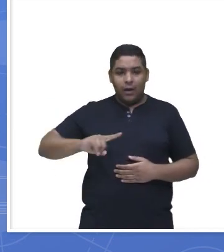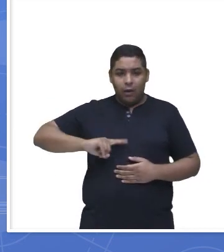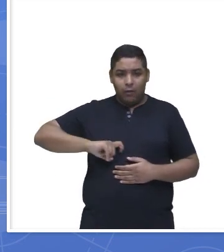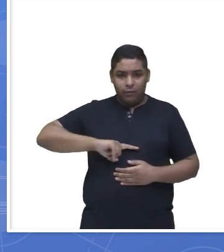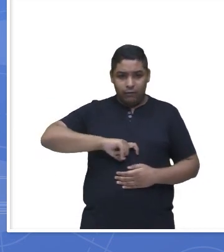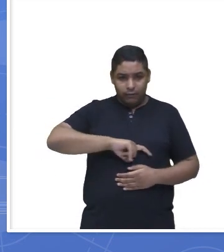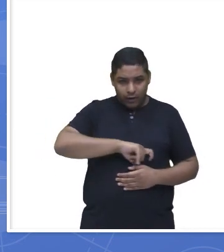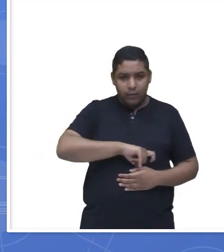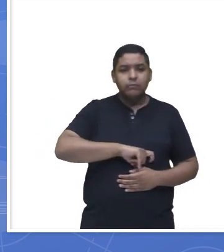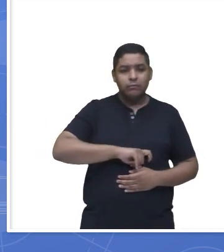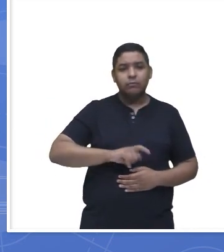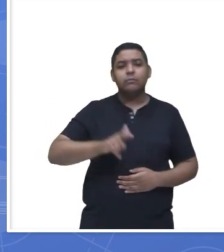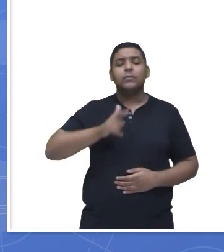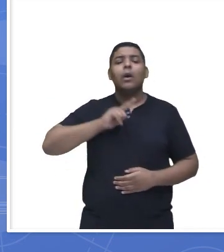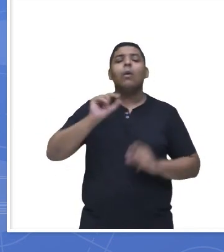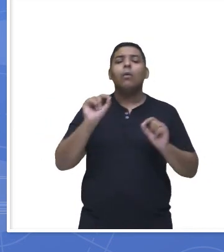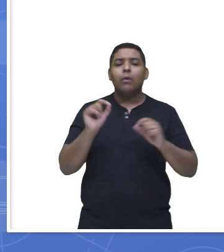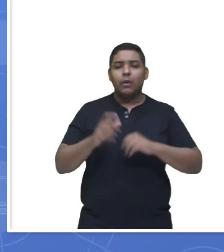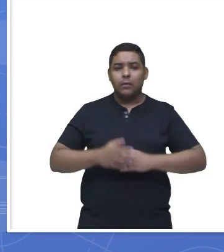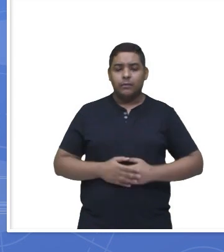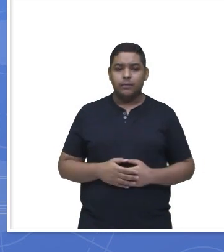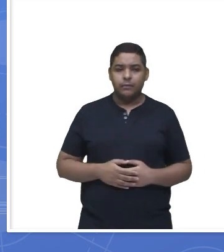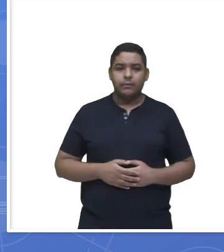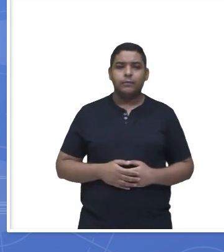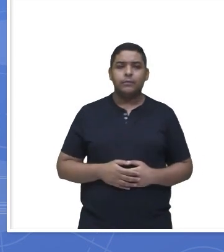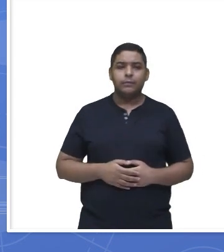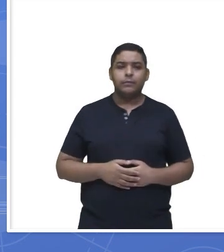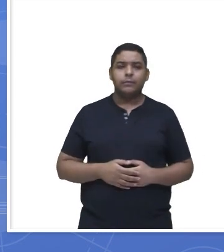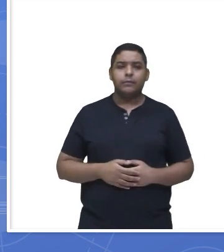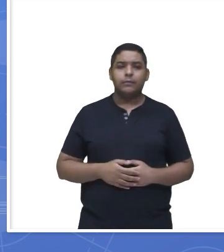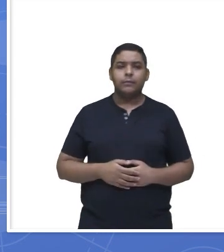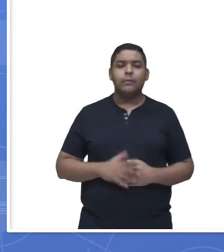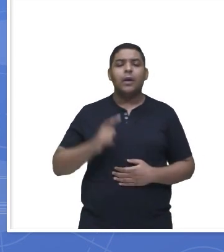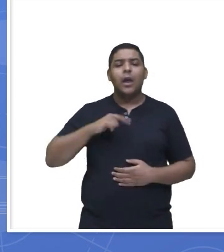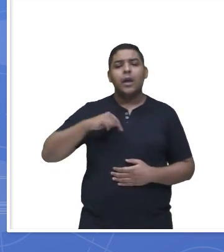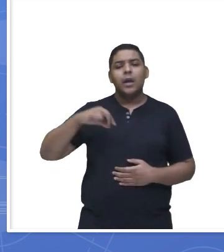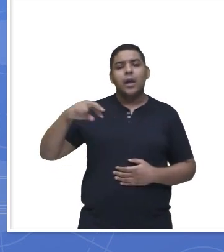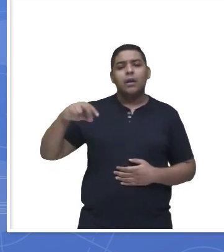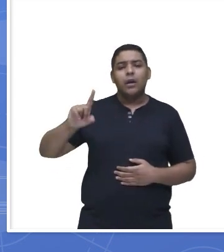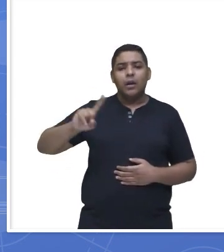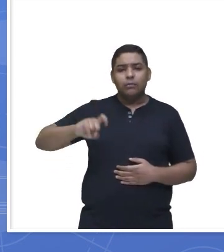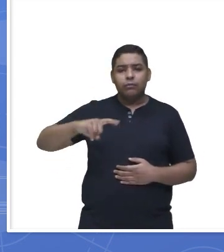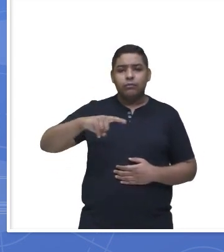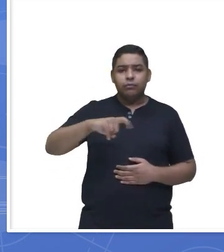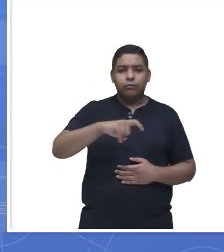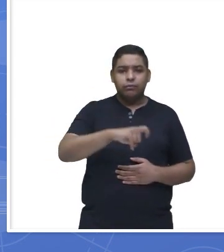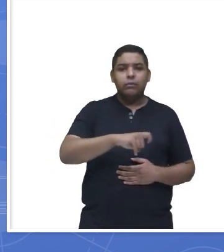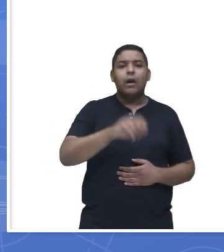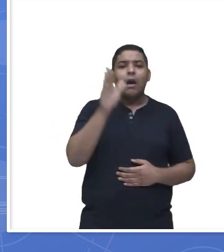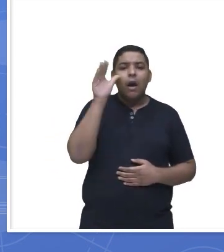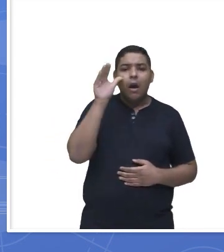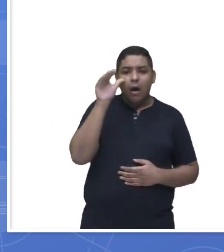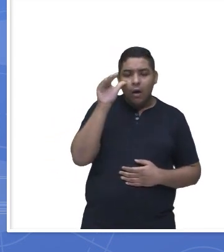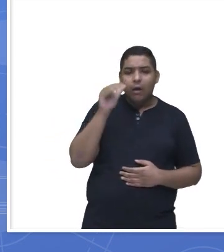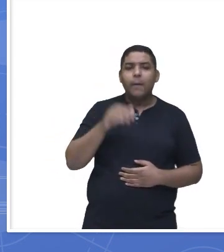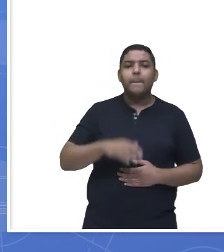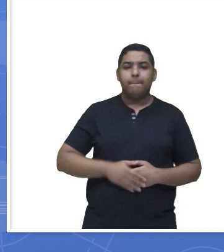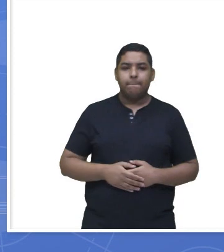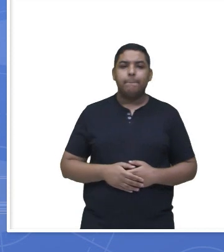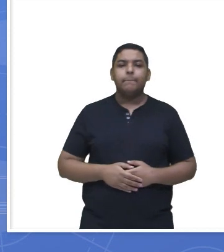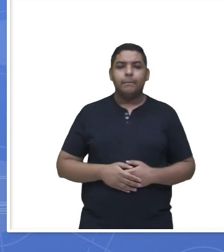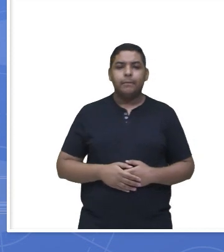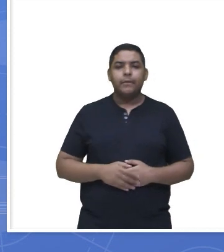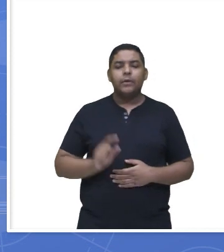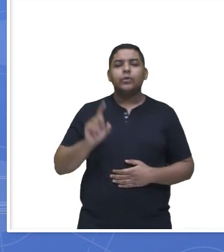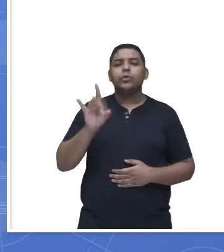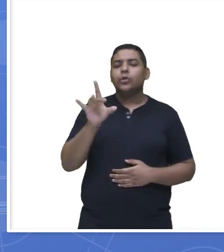come, e ele continua aqui, come e anda a espreitar meus olhos para roê-los. E há de deixar-me apenas